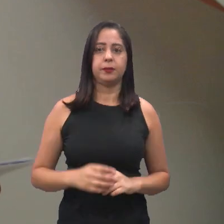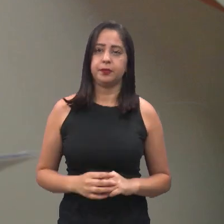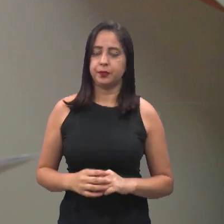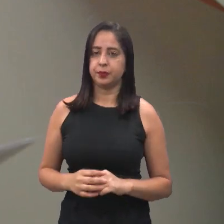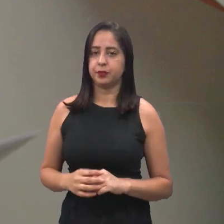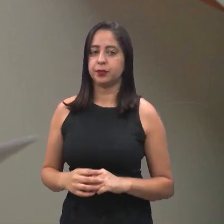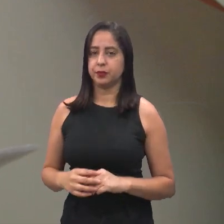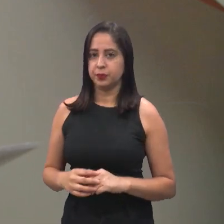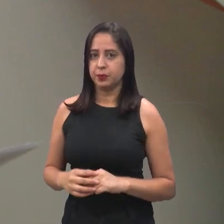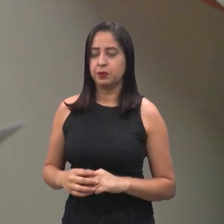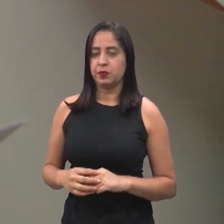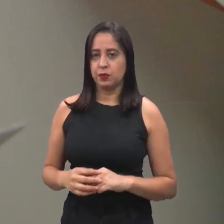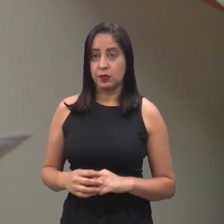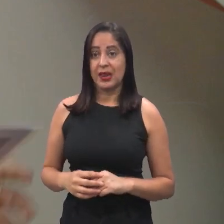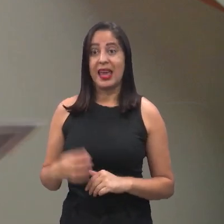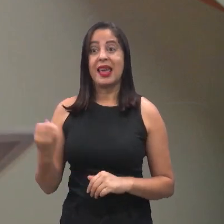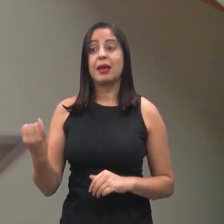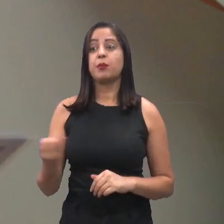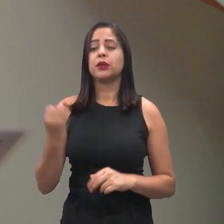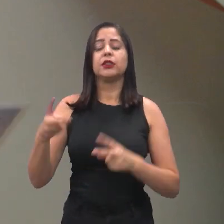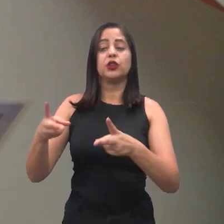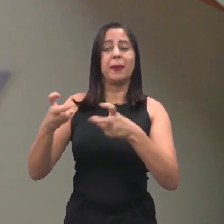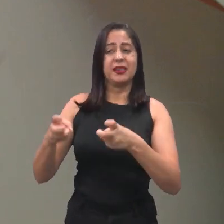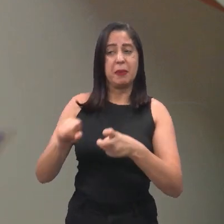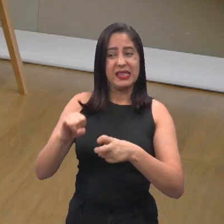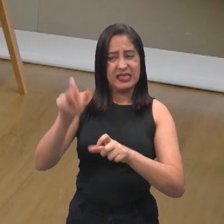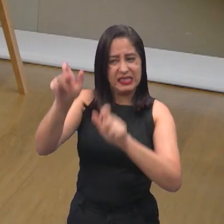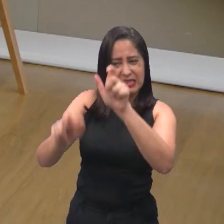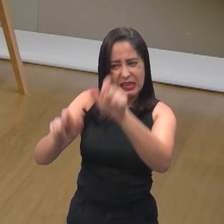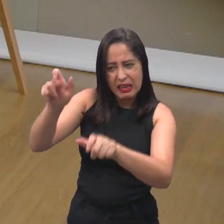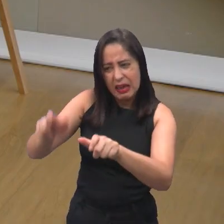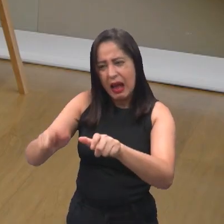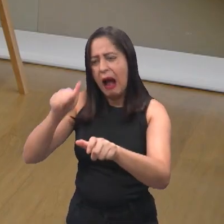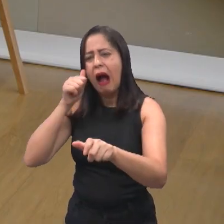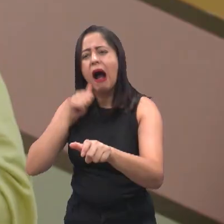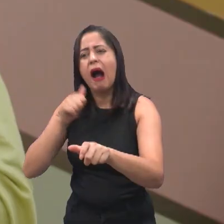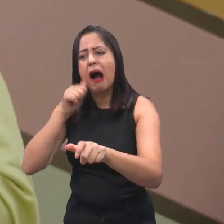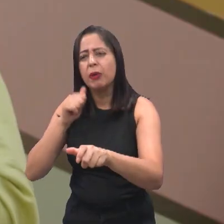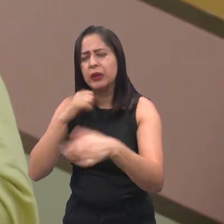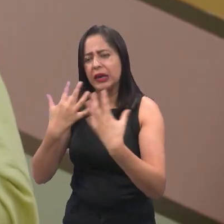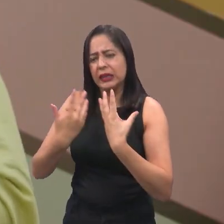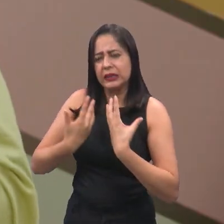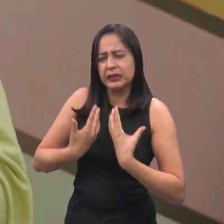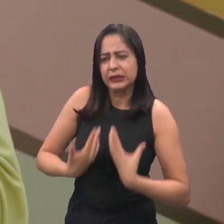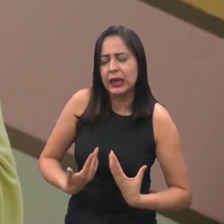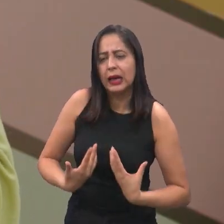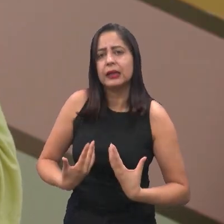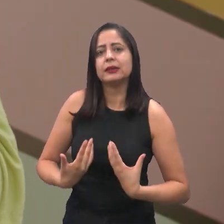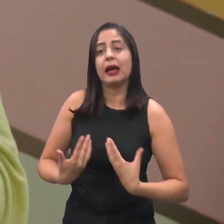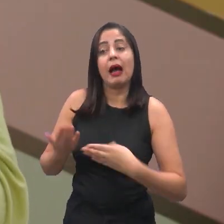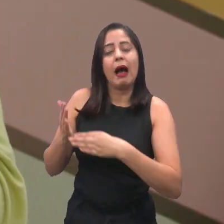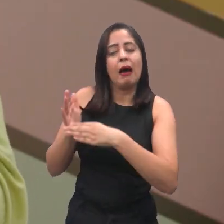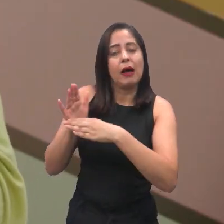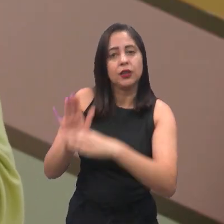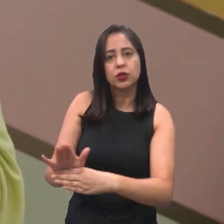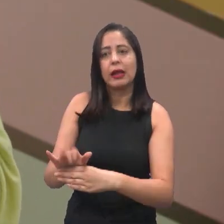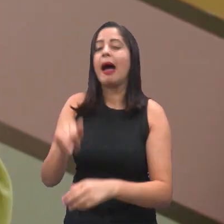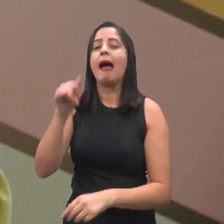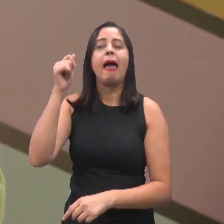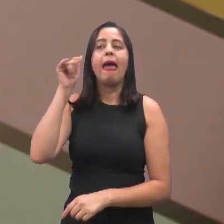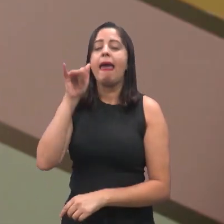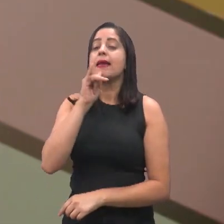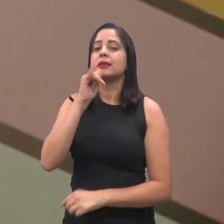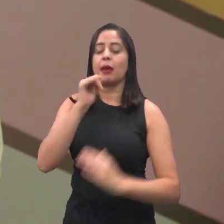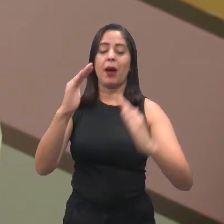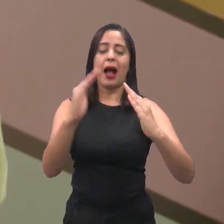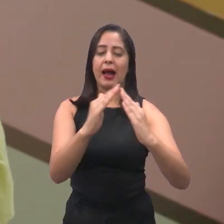gente identificar se essa mulher está sobrecarregada e colaborar com esse ambiente. Então vamos pensar aqui numa casa, uma